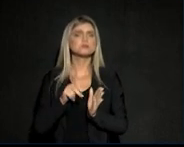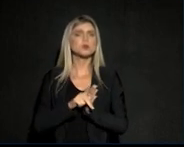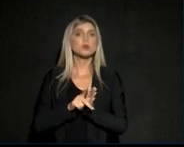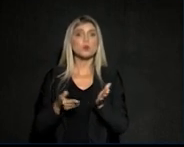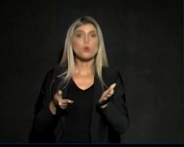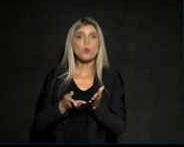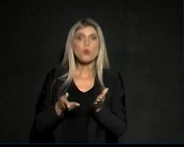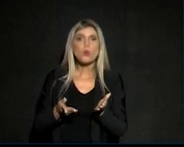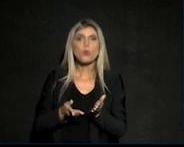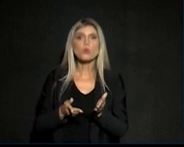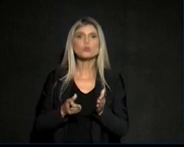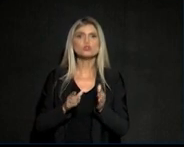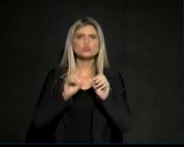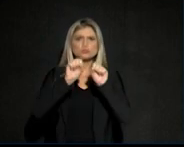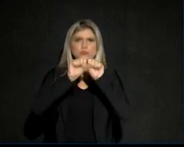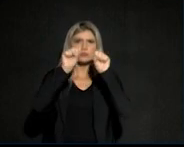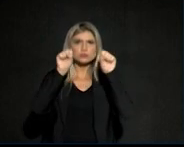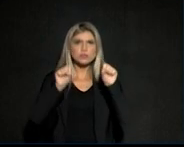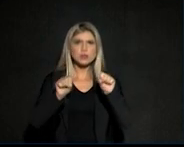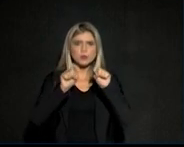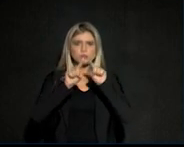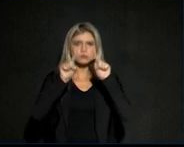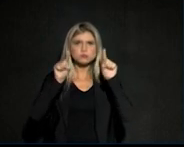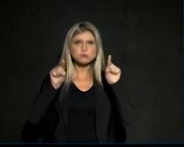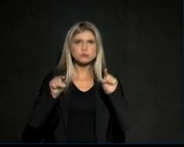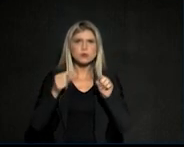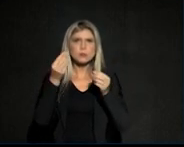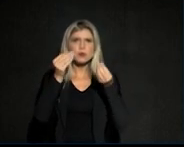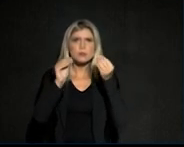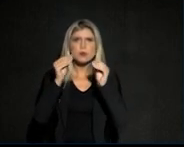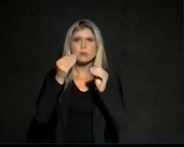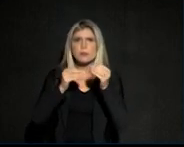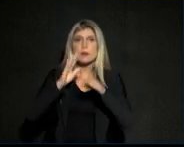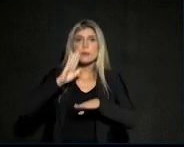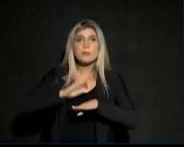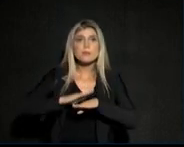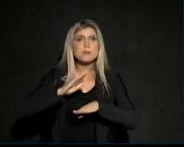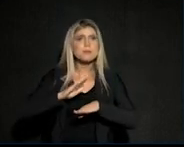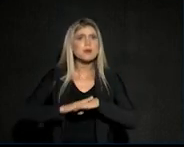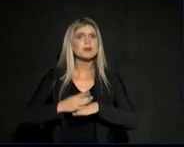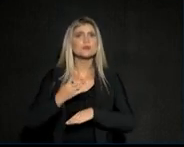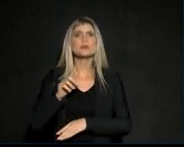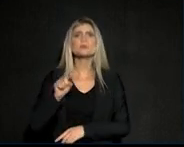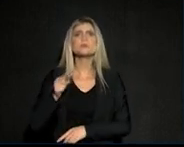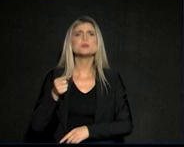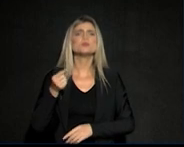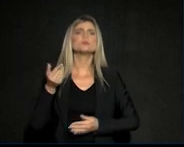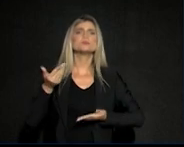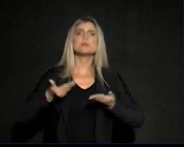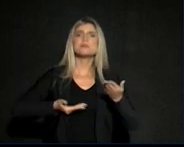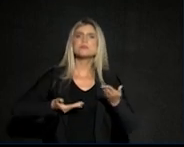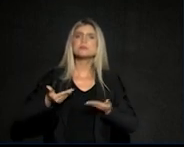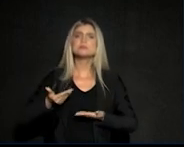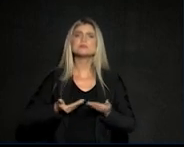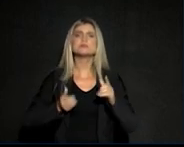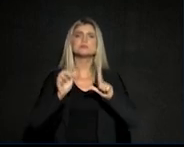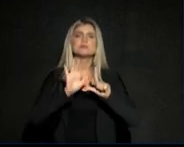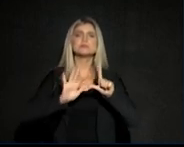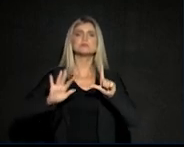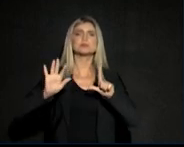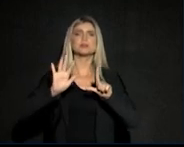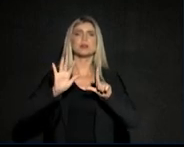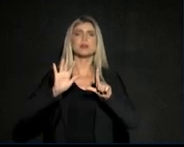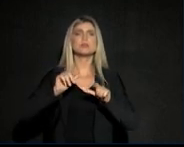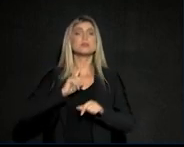que tem mais de 130 milhões de brasileiros cadastrados mais de 4.000 serviços de tá alisados e foi